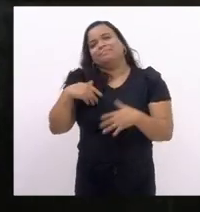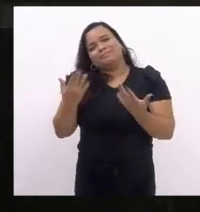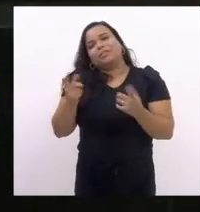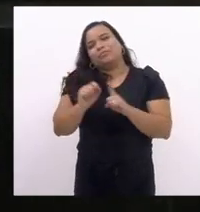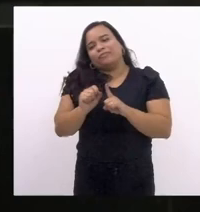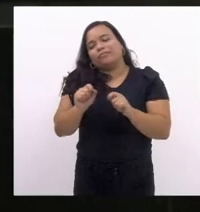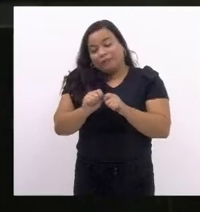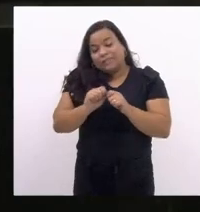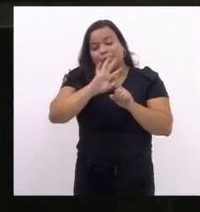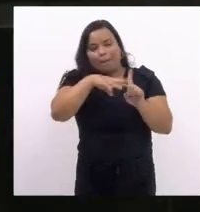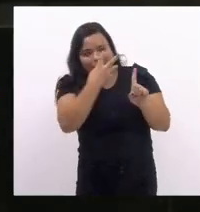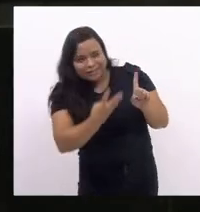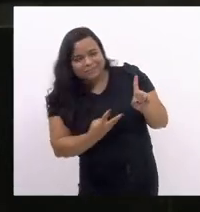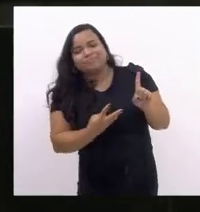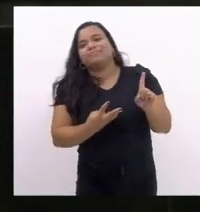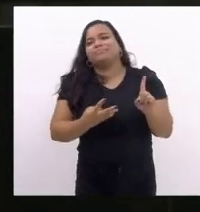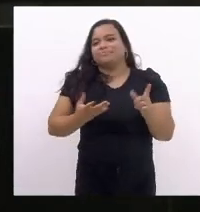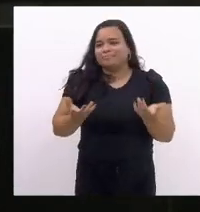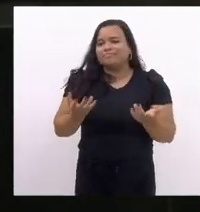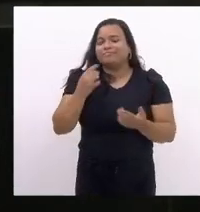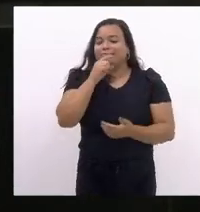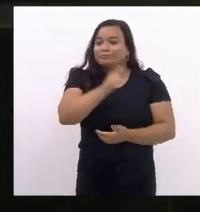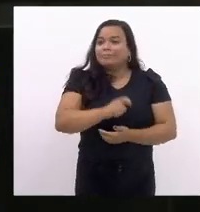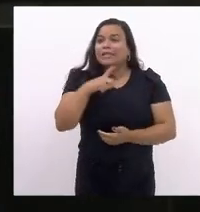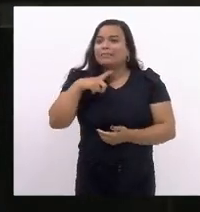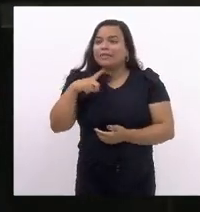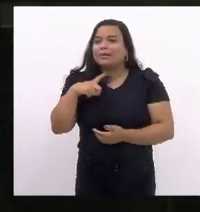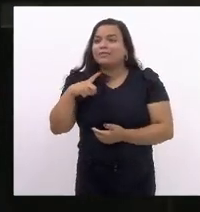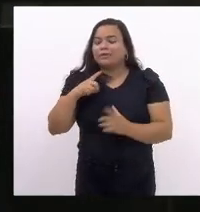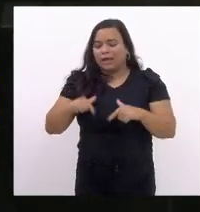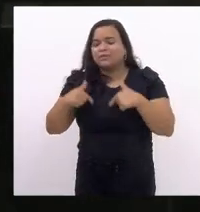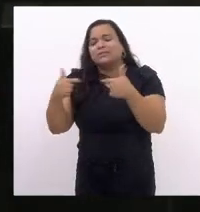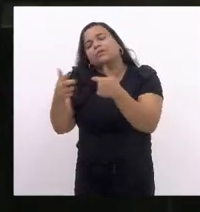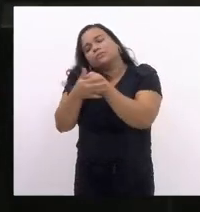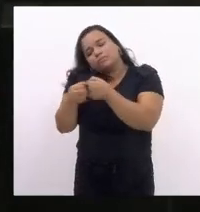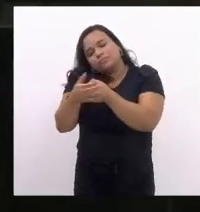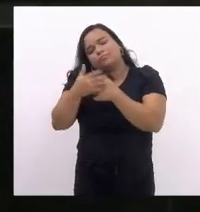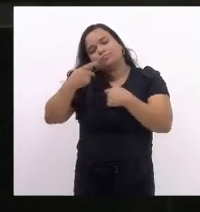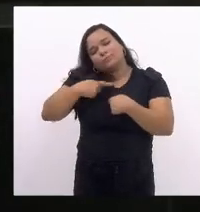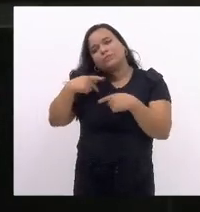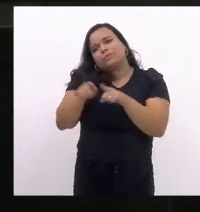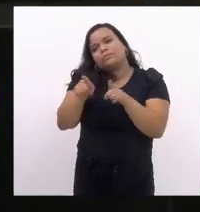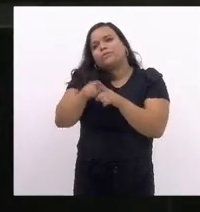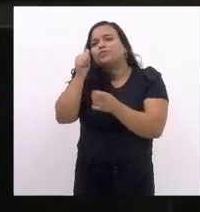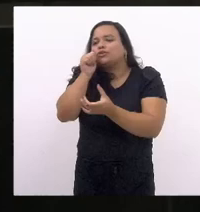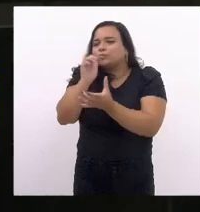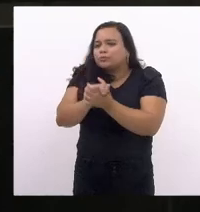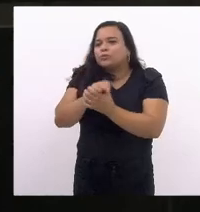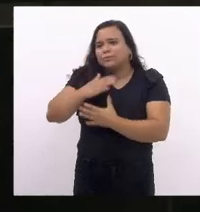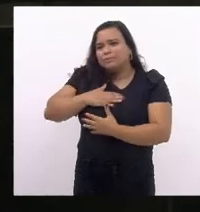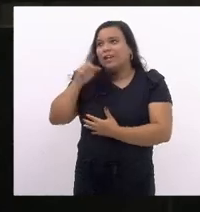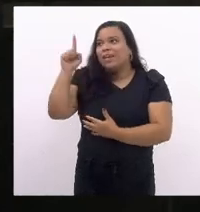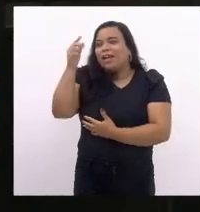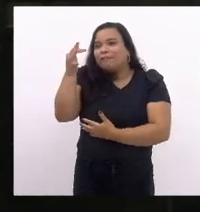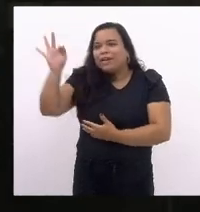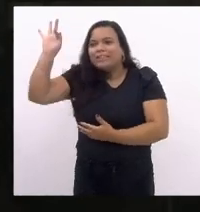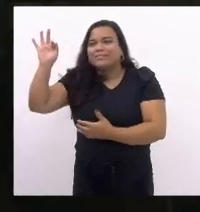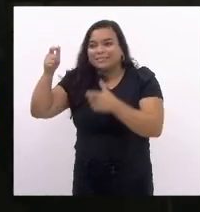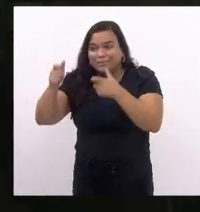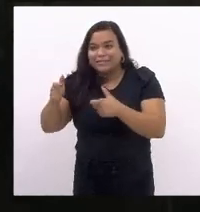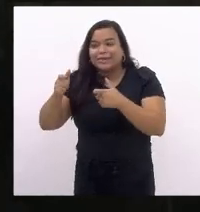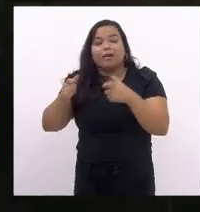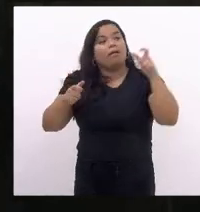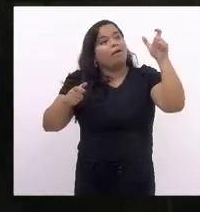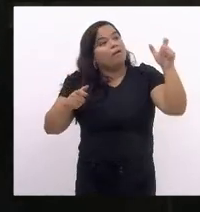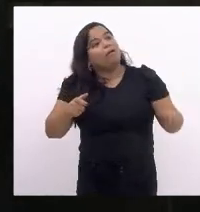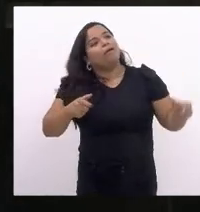reverência respeitosa. Darcy teve um gesto muito carinhoso comigo, com a minha esposa, quando estávamos na França. Ele fez questão de mandar para